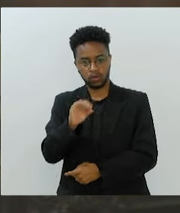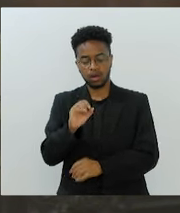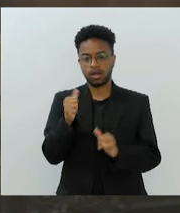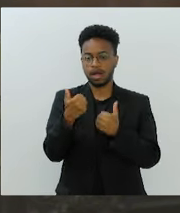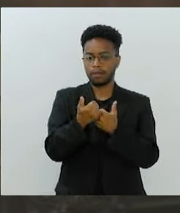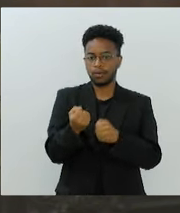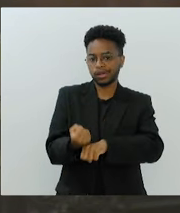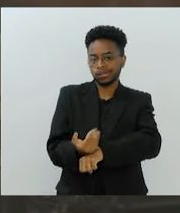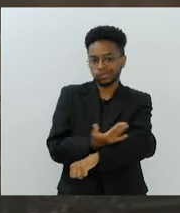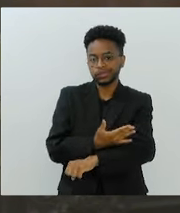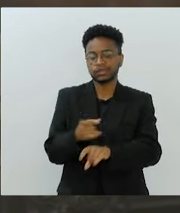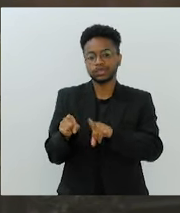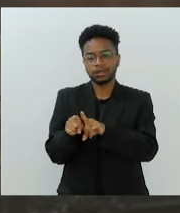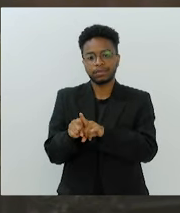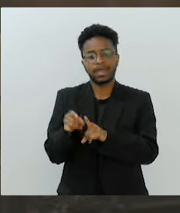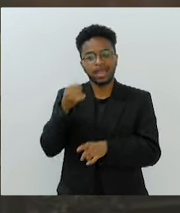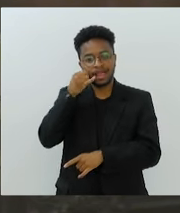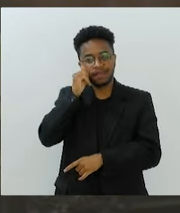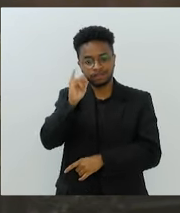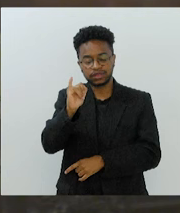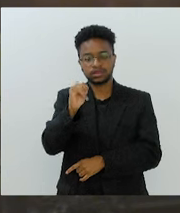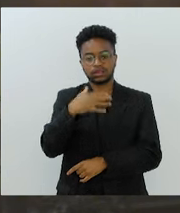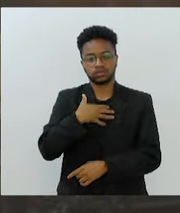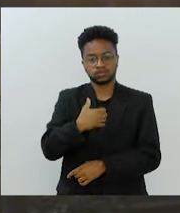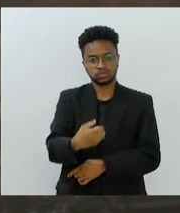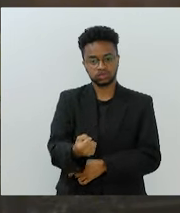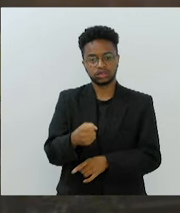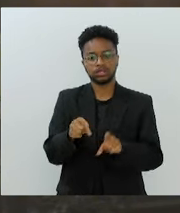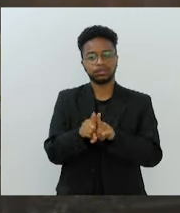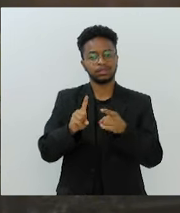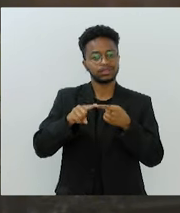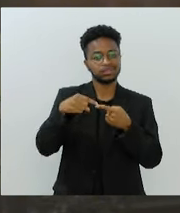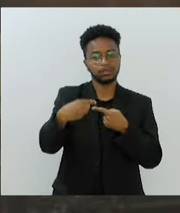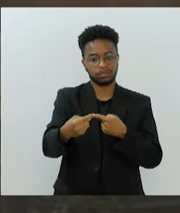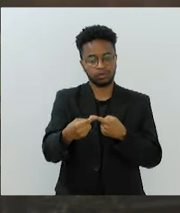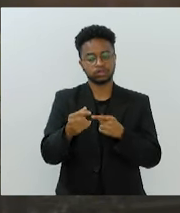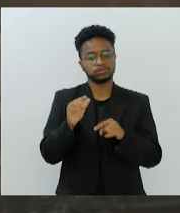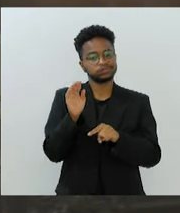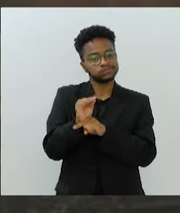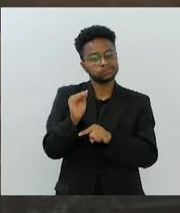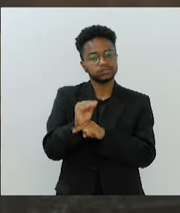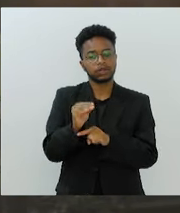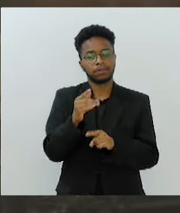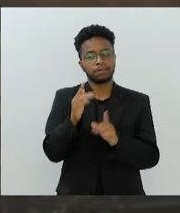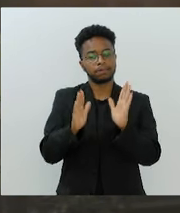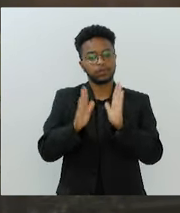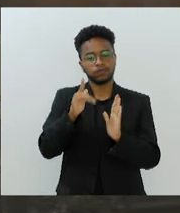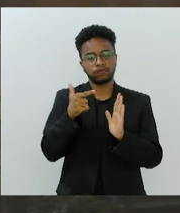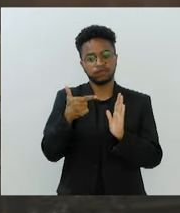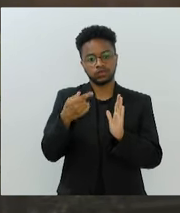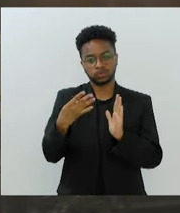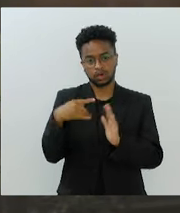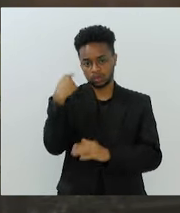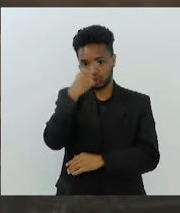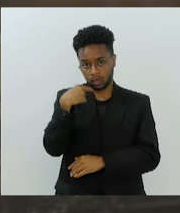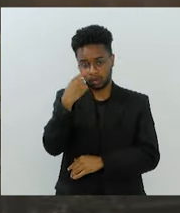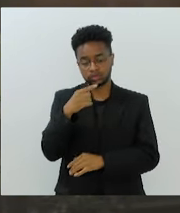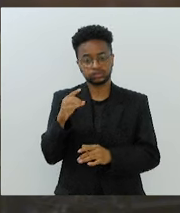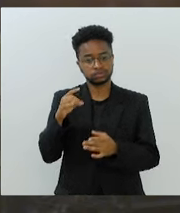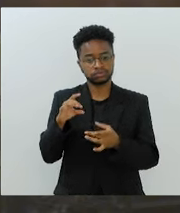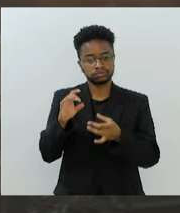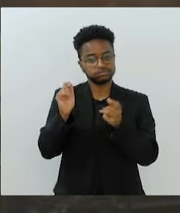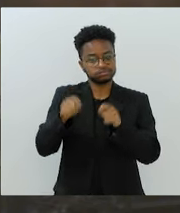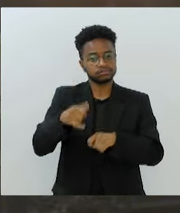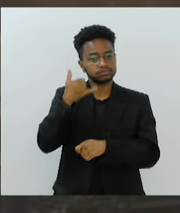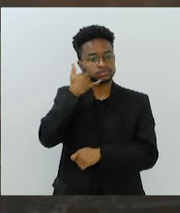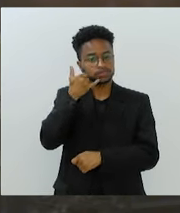e prevenção e pós-venção do suicídio 24 horas por dia, pelo telefone 188, pelo